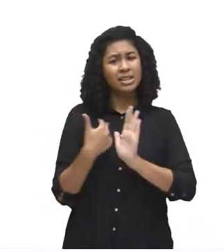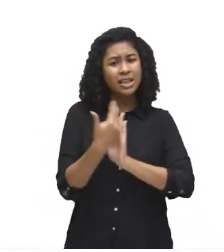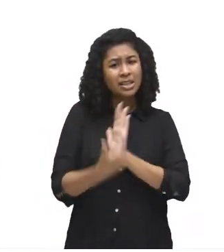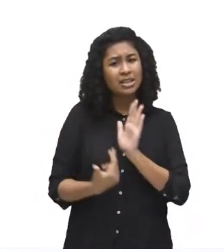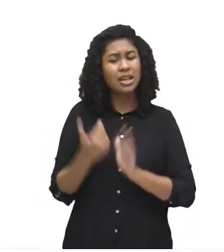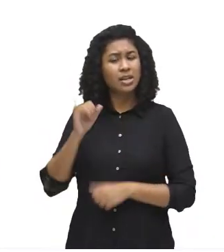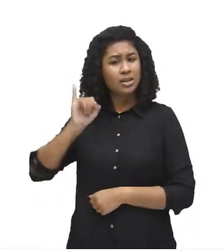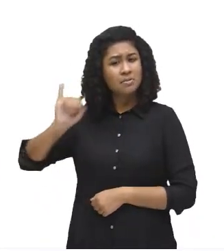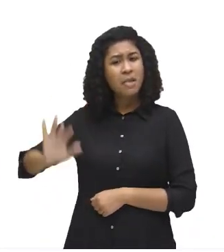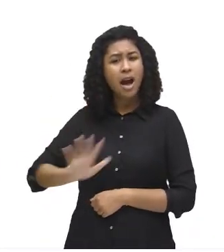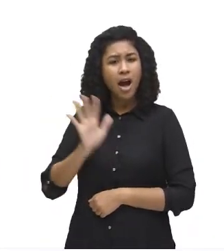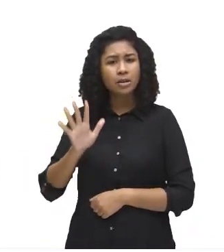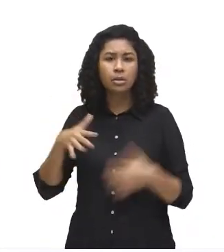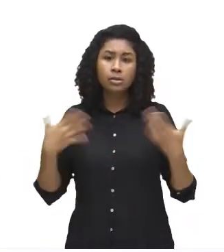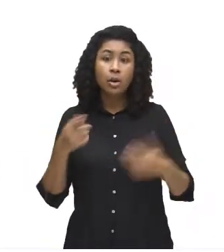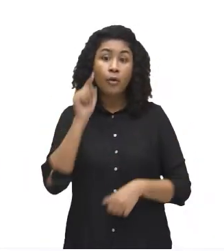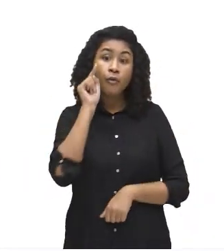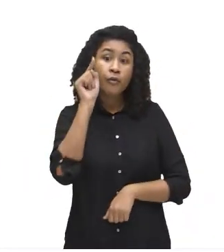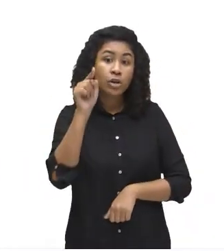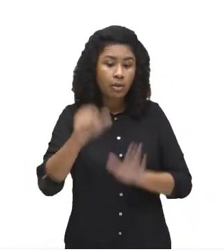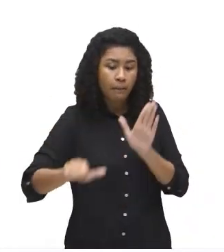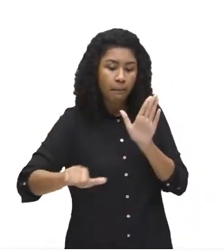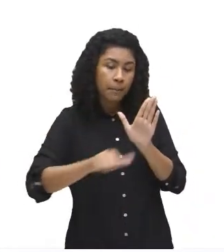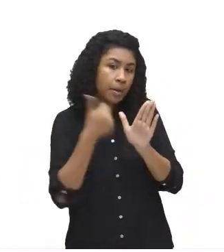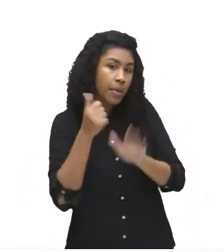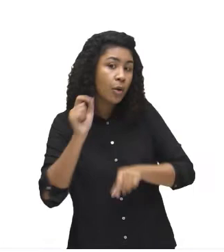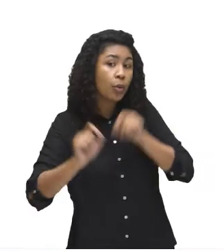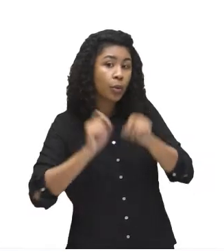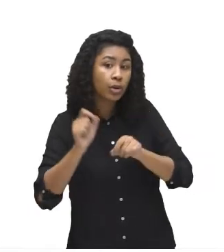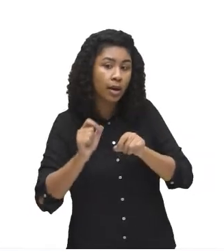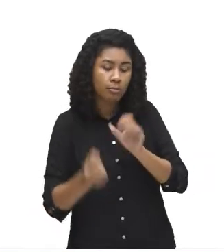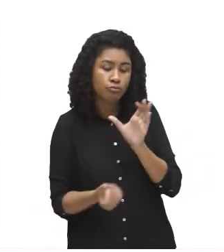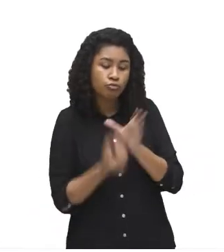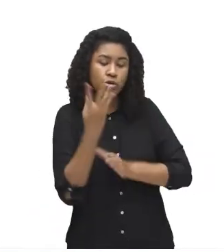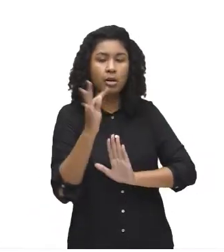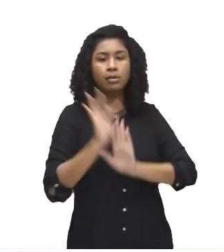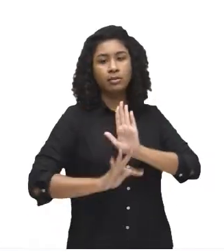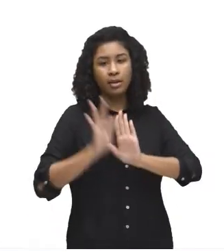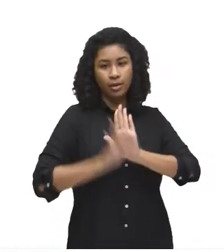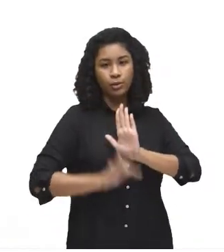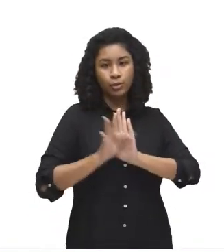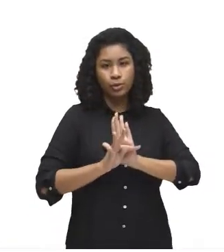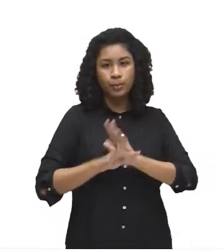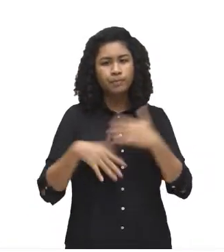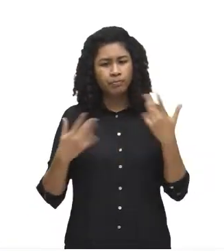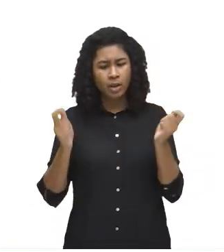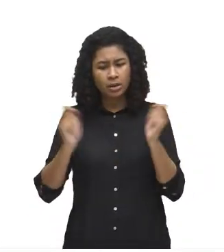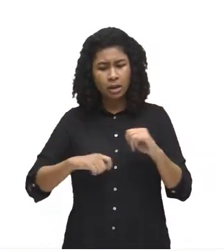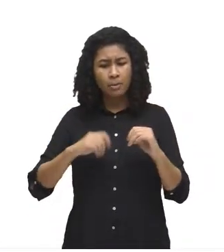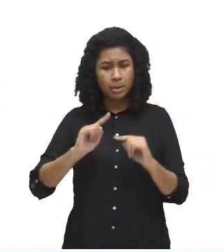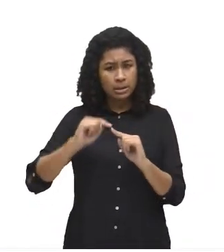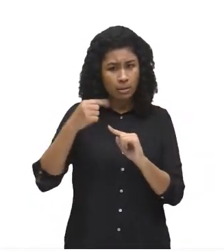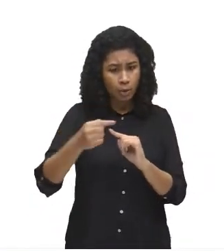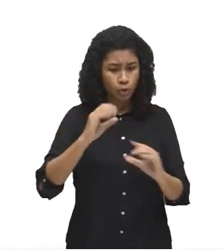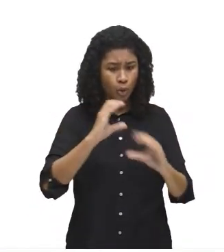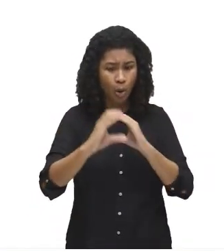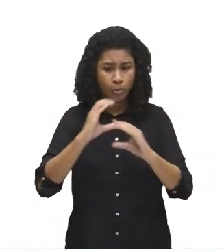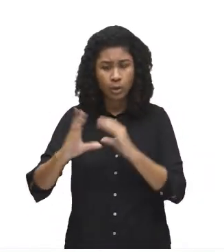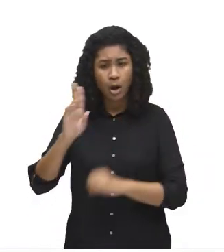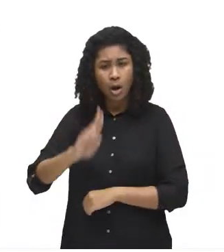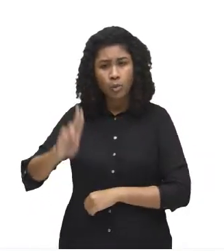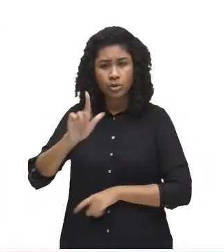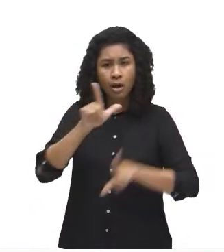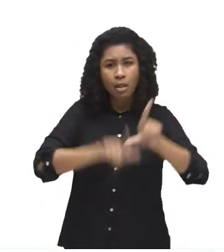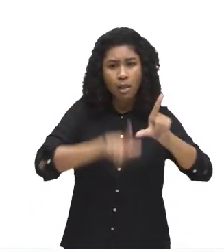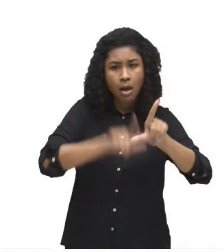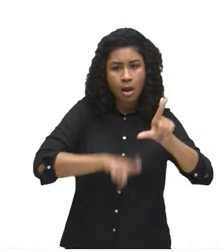Então, você compõe texto primeiramente. E para se comunicar, você faz uso de letras, não é isso? Ou também de